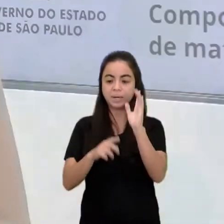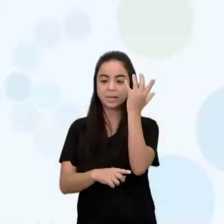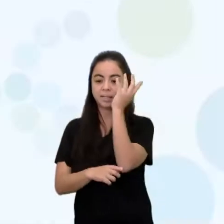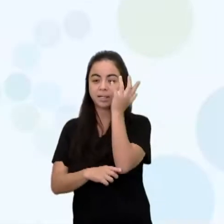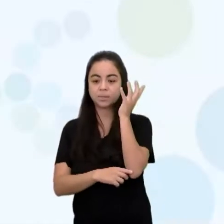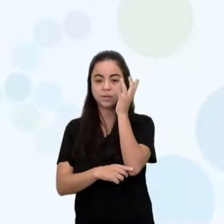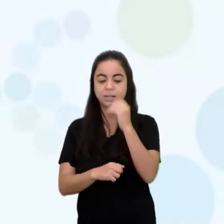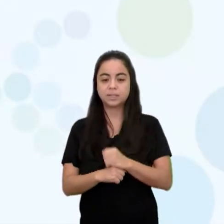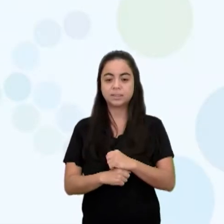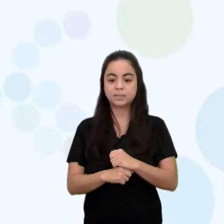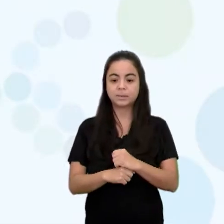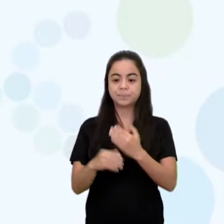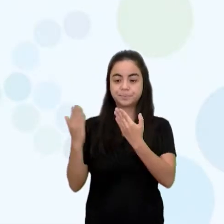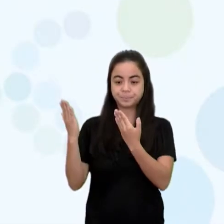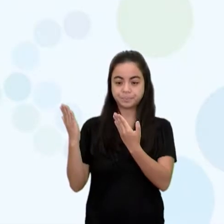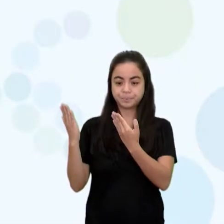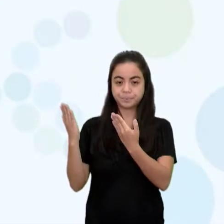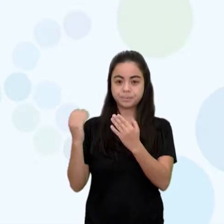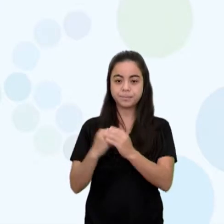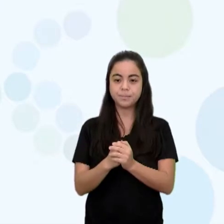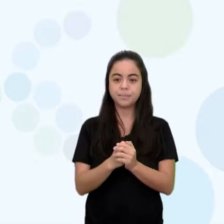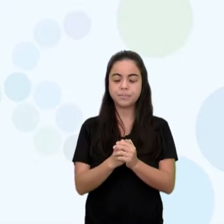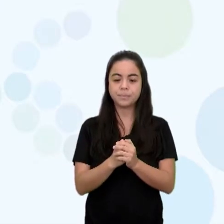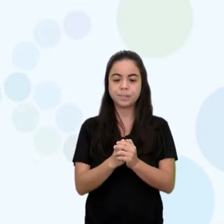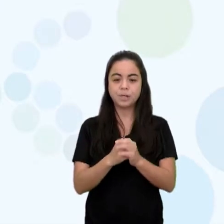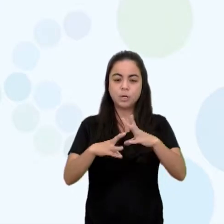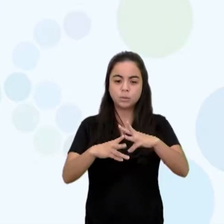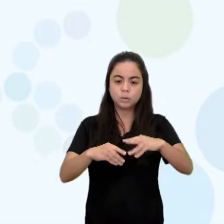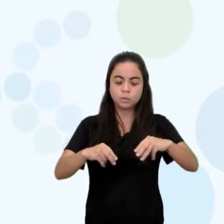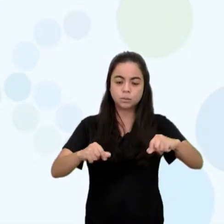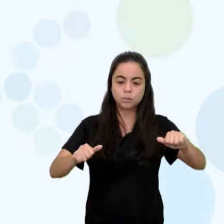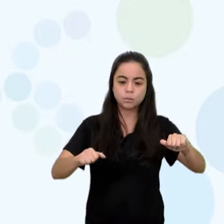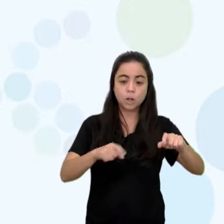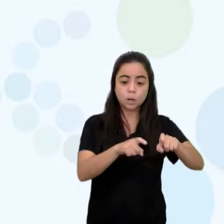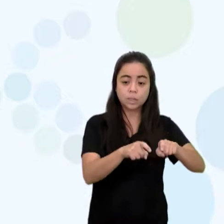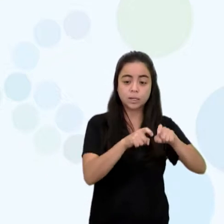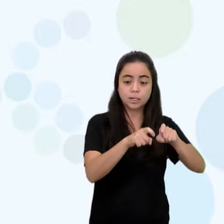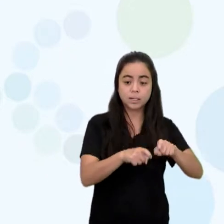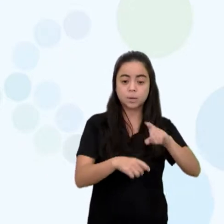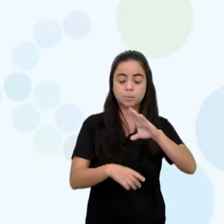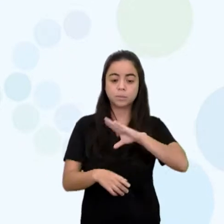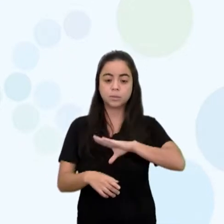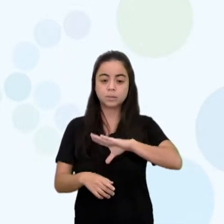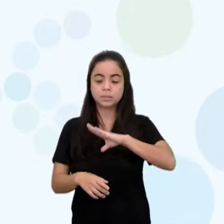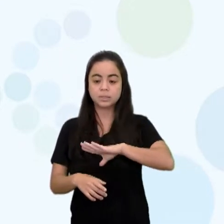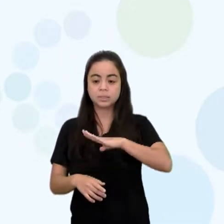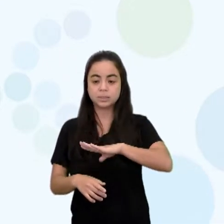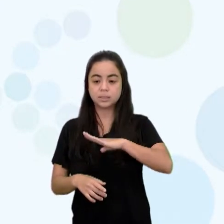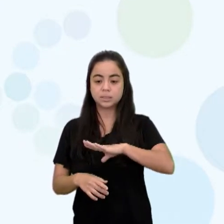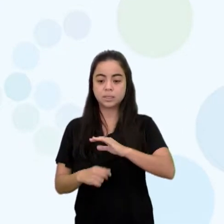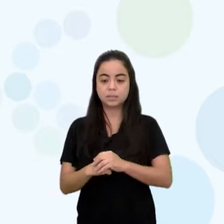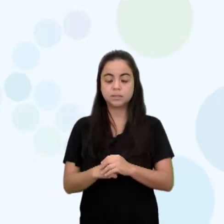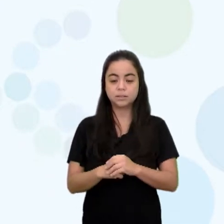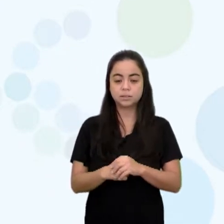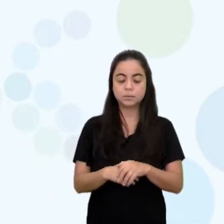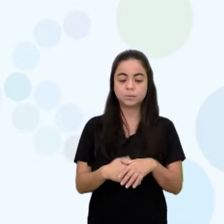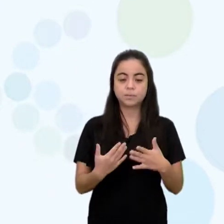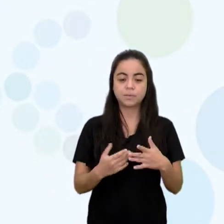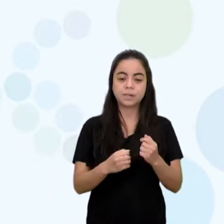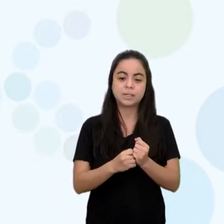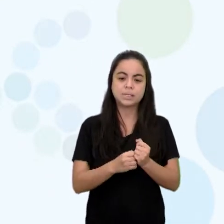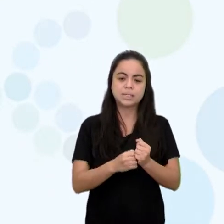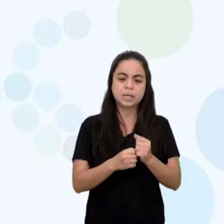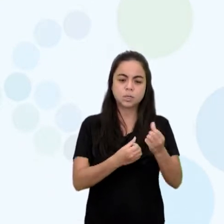colocar para vocês, olha lá, a cultura do solo, do campo à cidade, e nós estamos na unidade curricular 1, a unidade semestral,